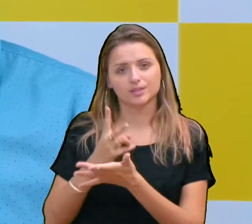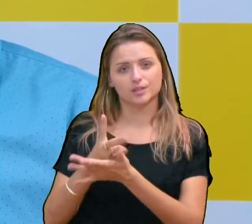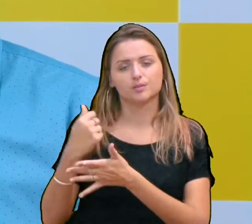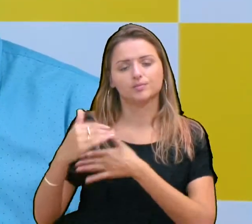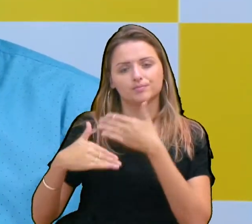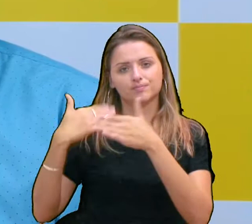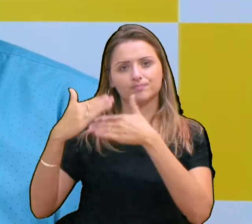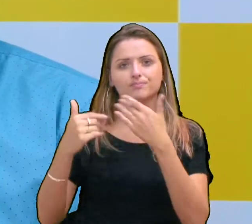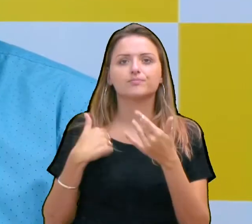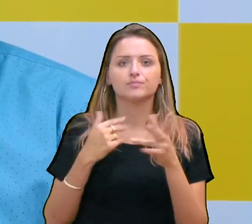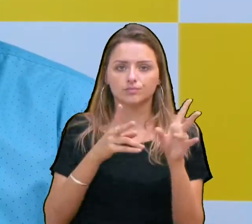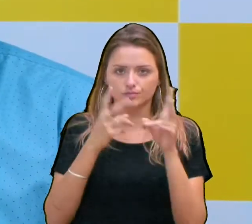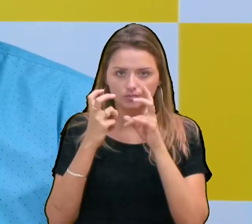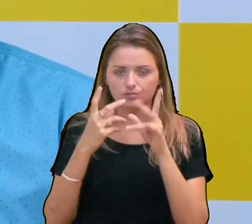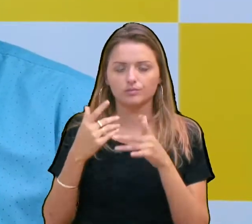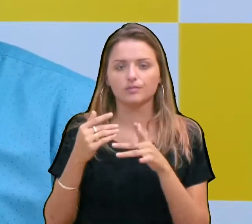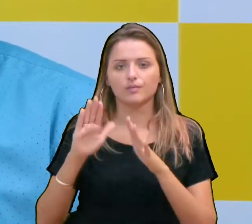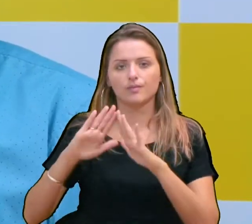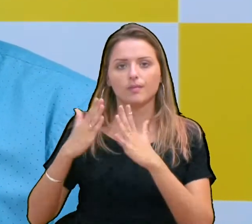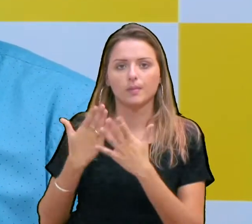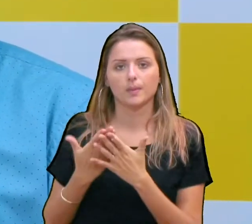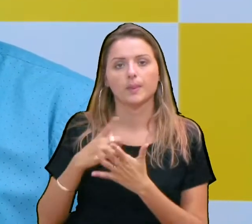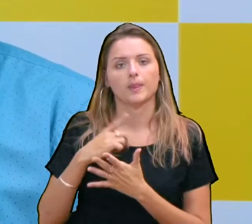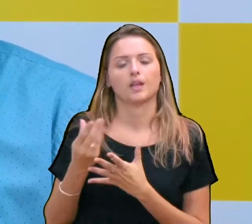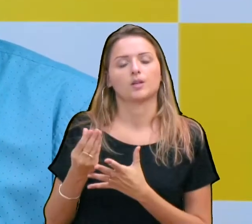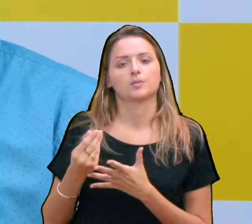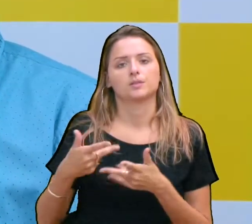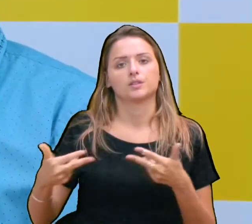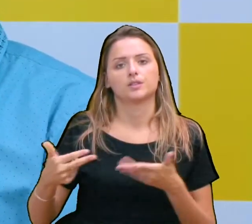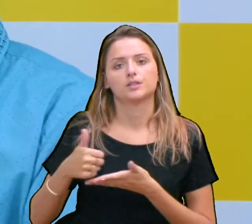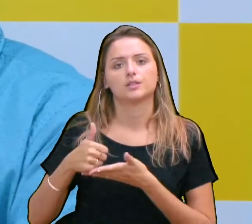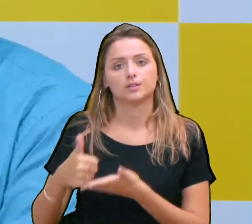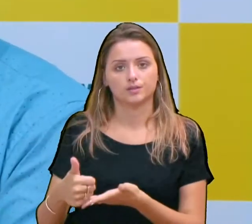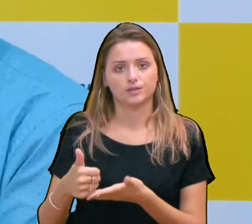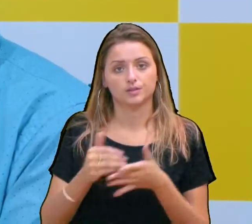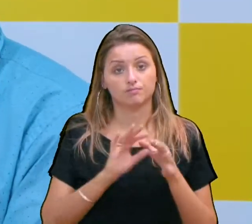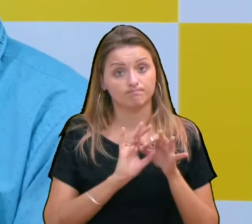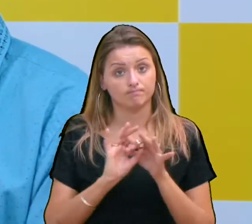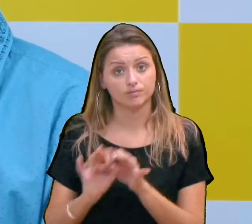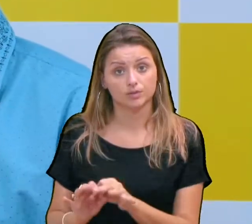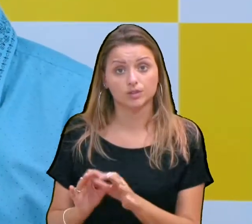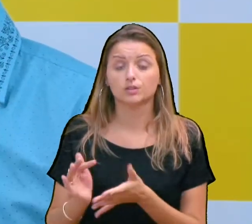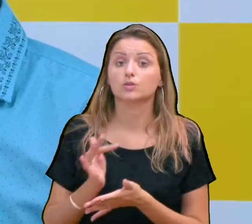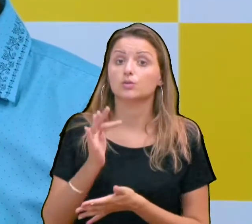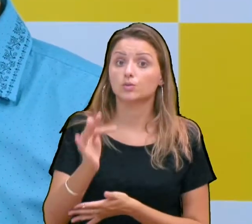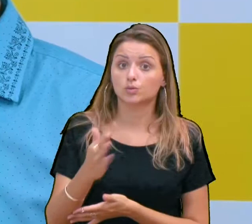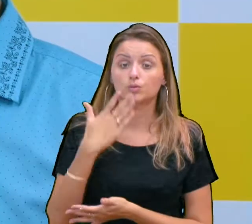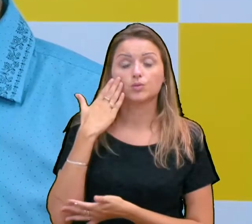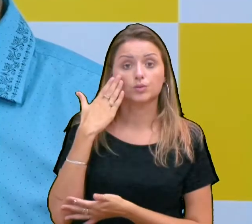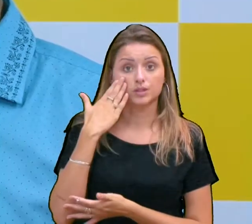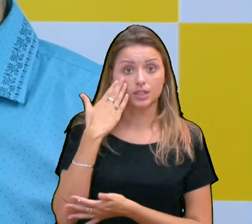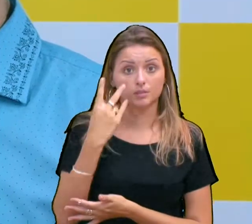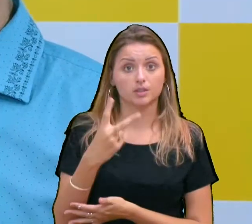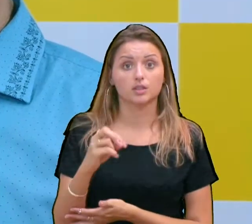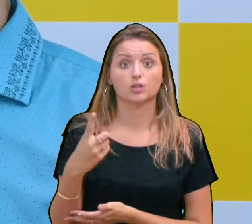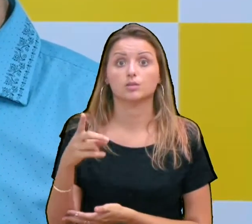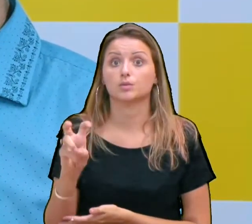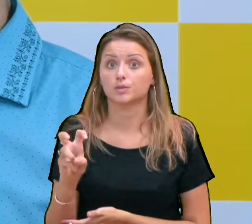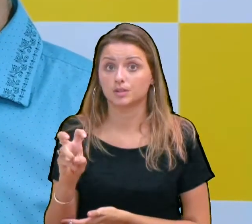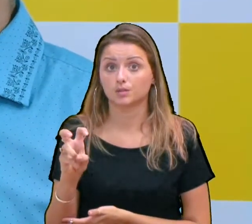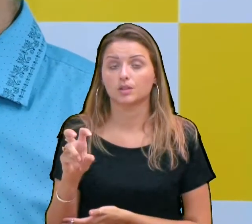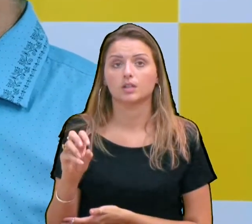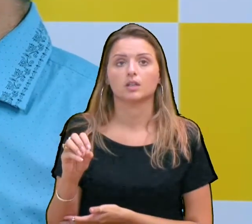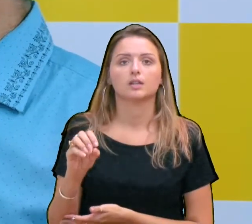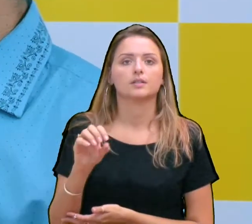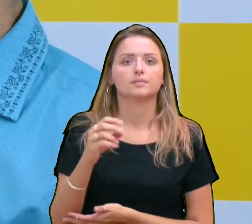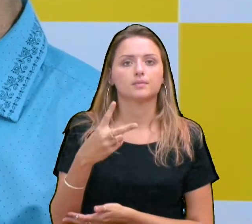mudar. Então eu vejo que aquela escola agrícola tem muito a contribuir nesse contexto, que ali na frente a gente sabe que em 2050 temos